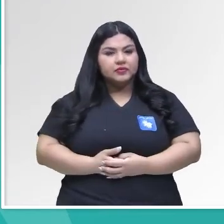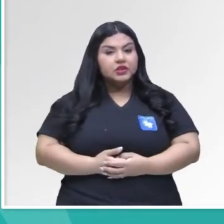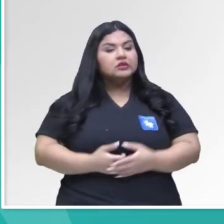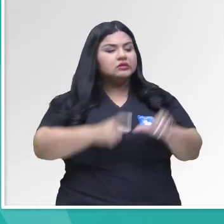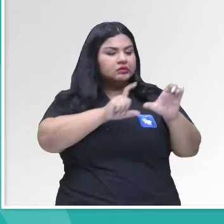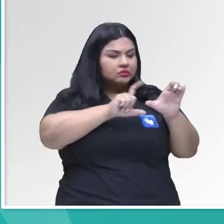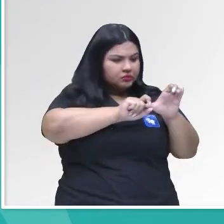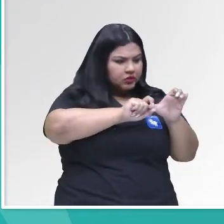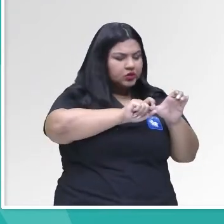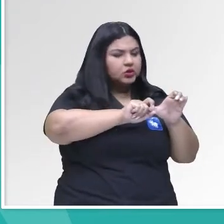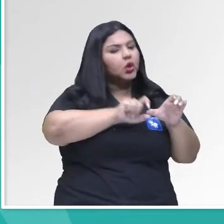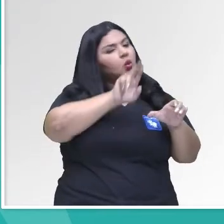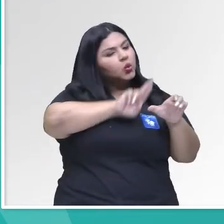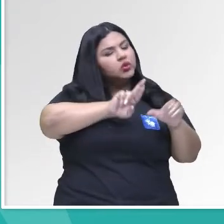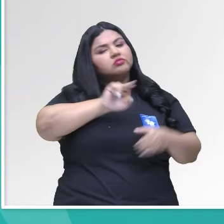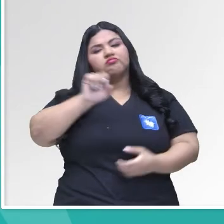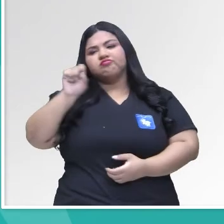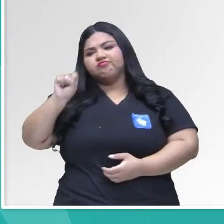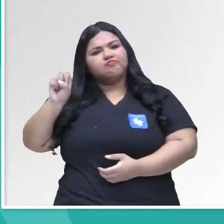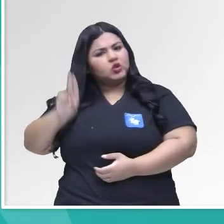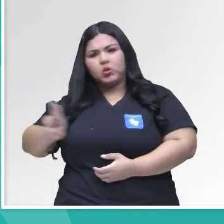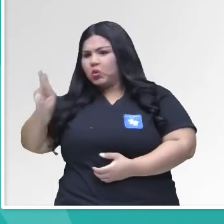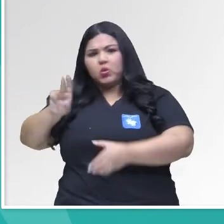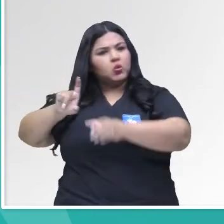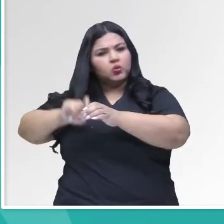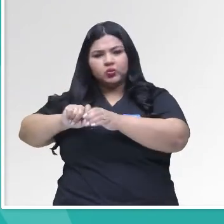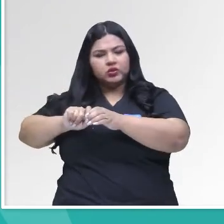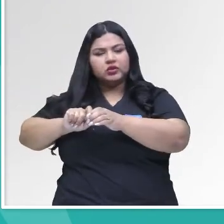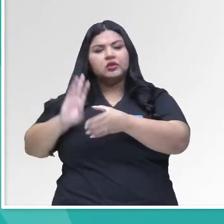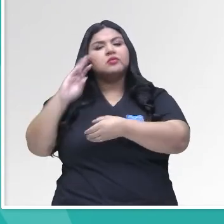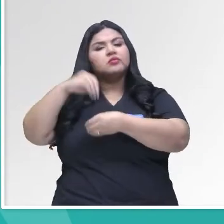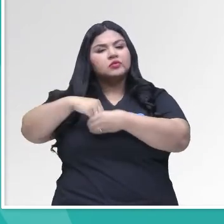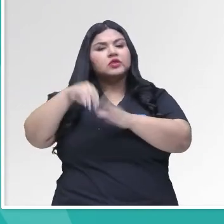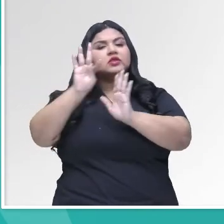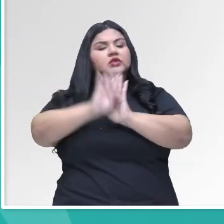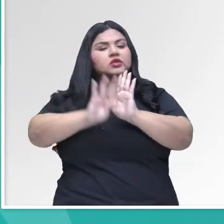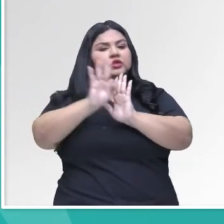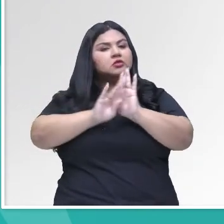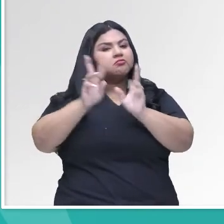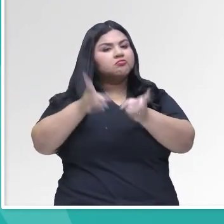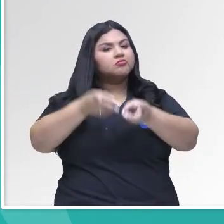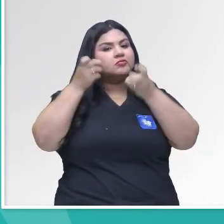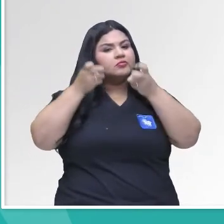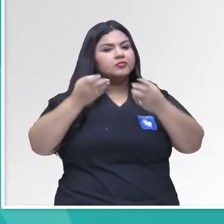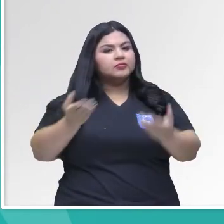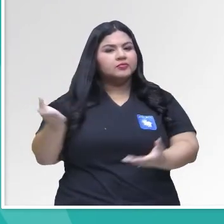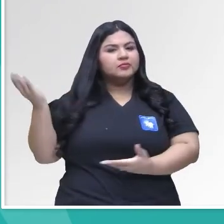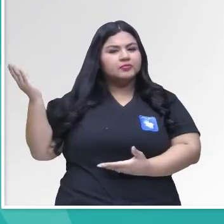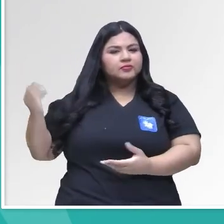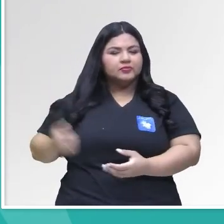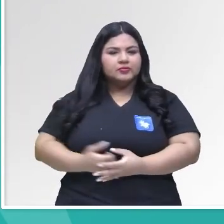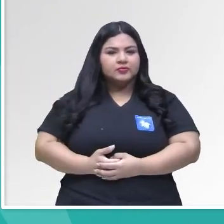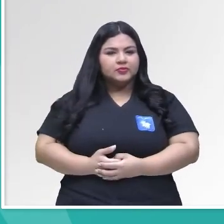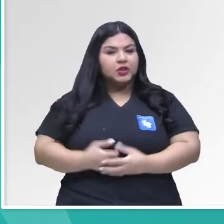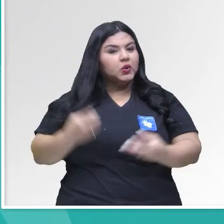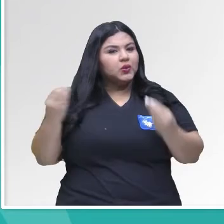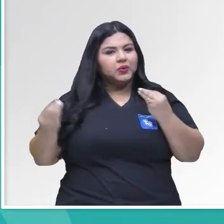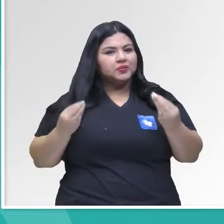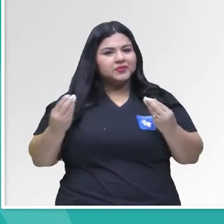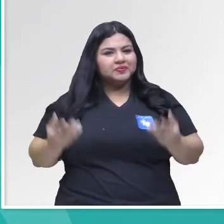assindéticas, nós podemos perceber também que elas são aplicadas em um texto. Olha aí o texto agora. Olha como funciona em um